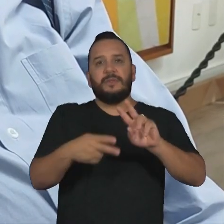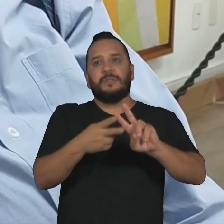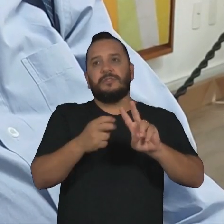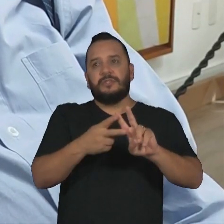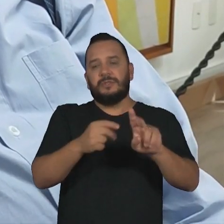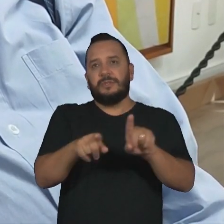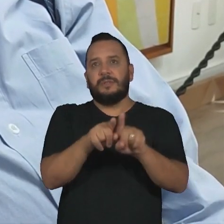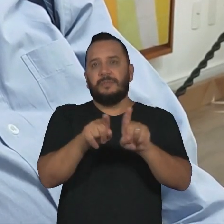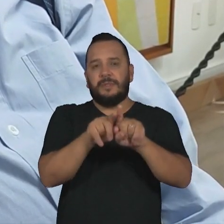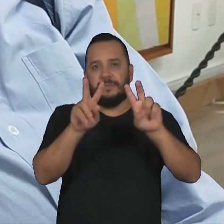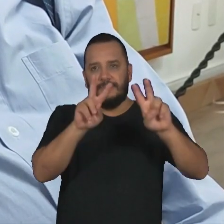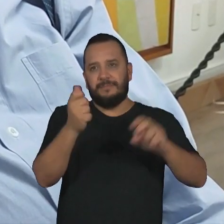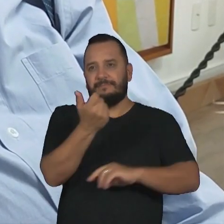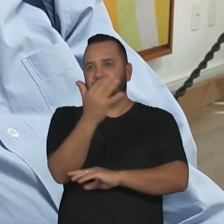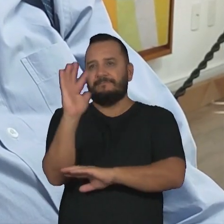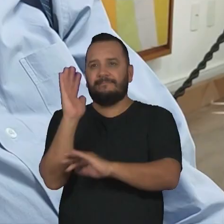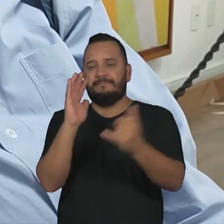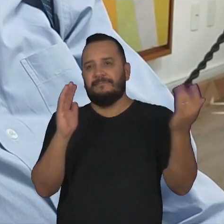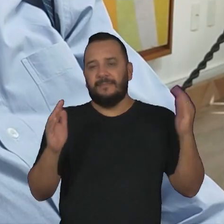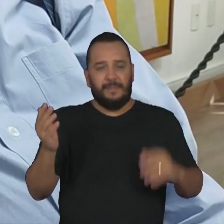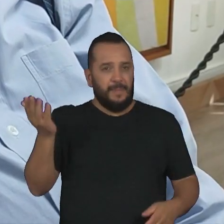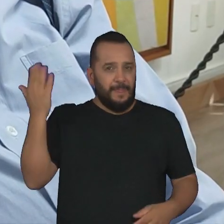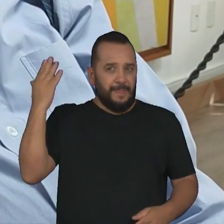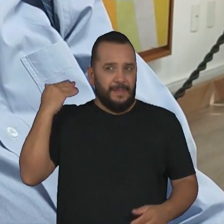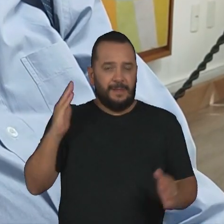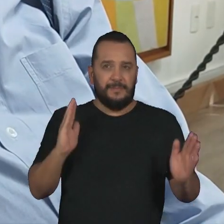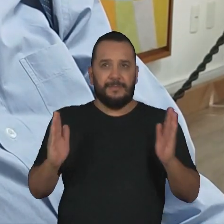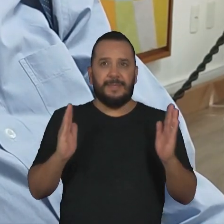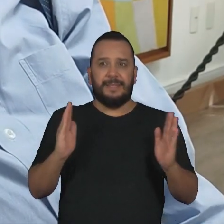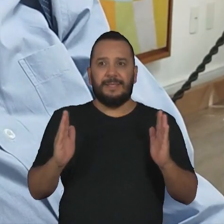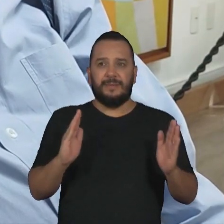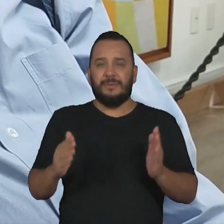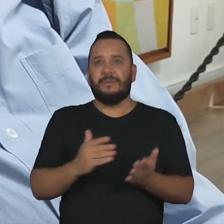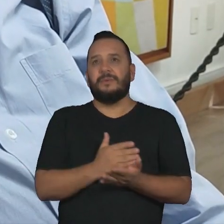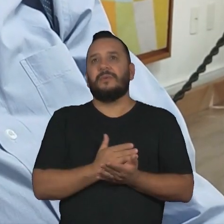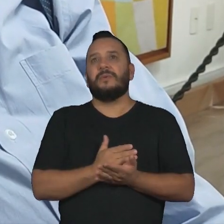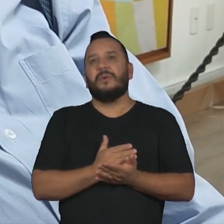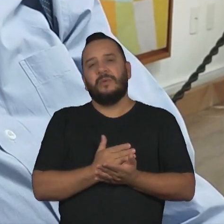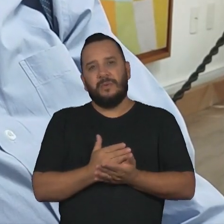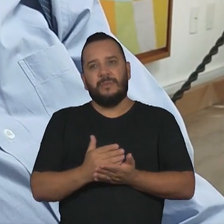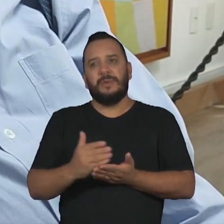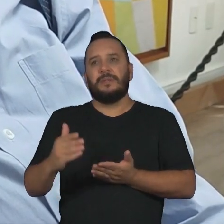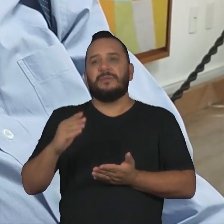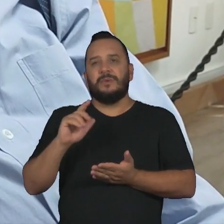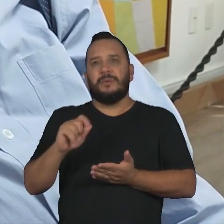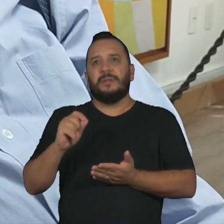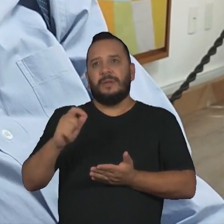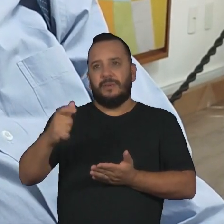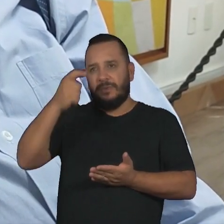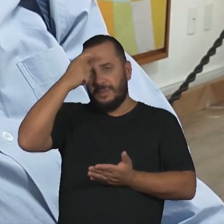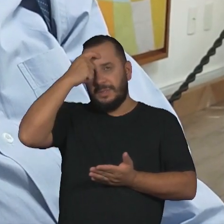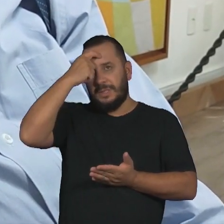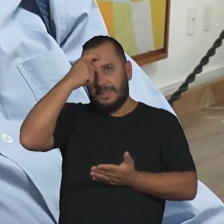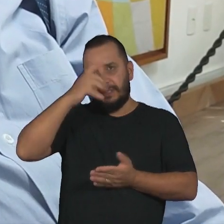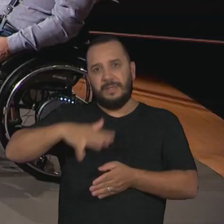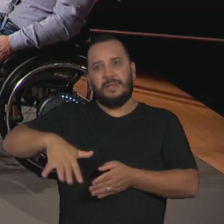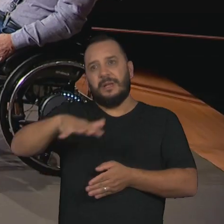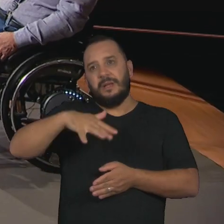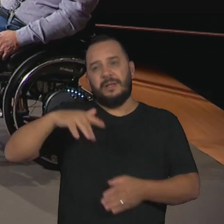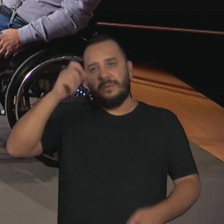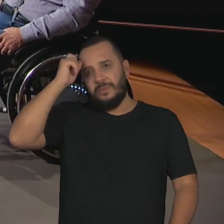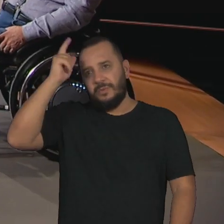da ecologia, num tempo em que, digamos, estava se iniciando essa consciência dentro do mundo cultural?